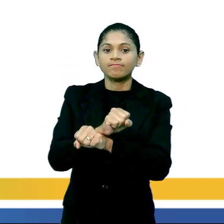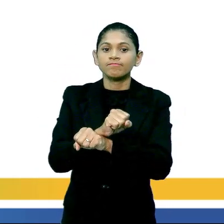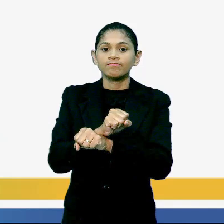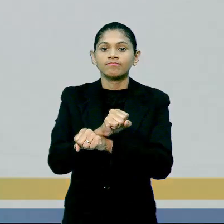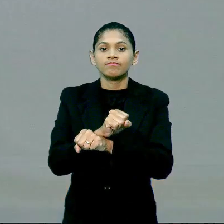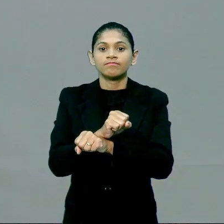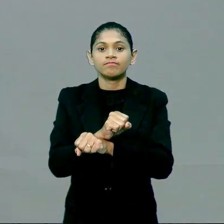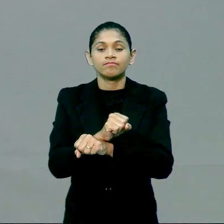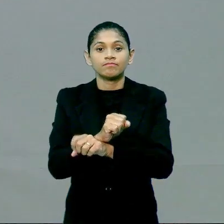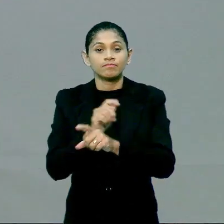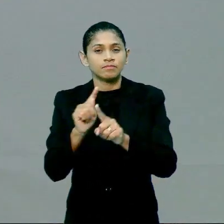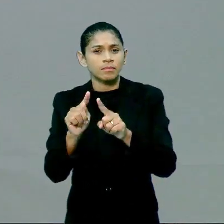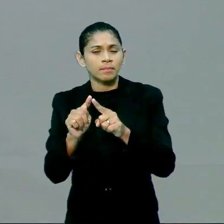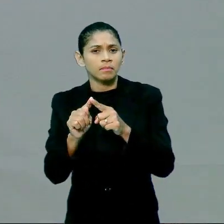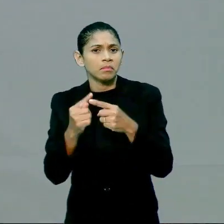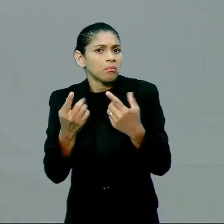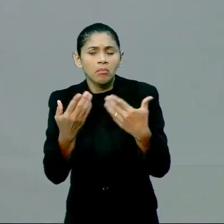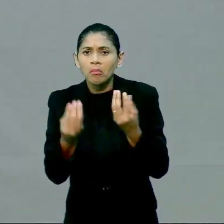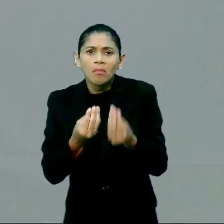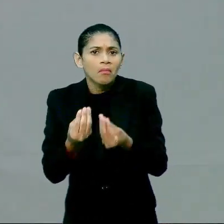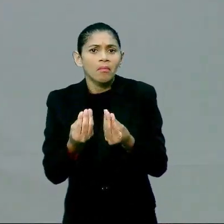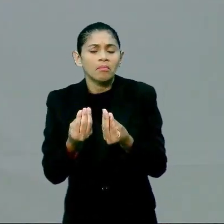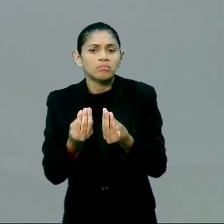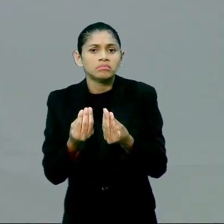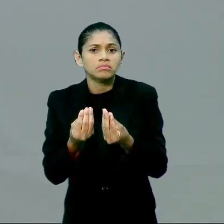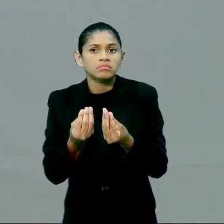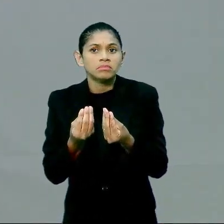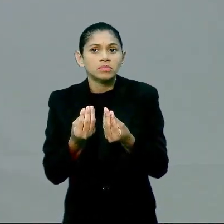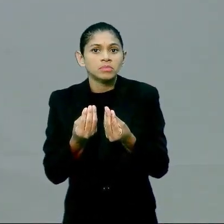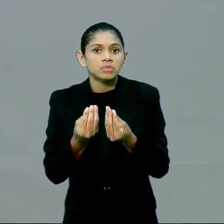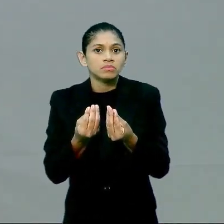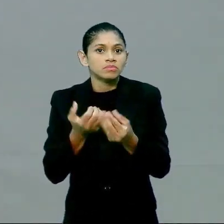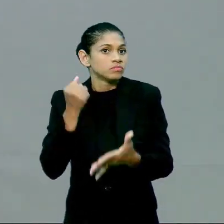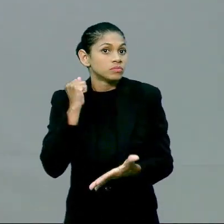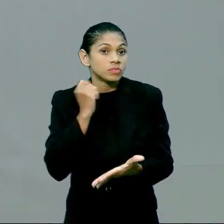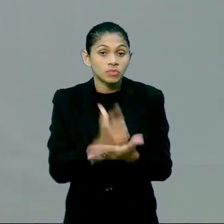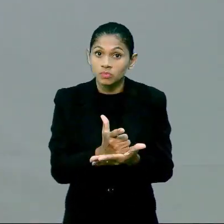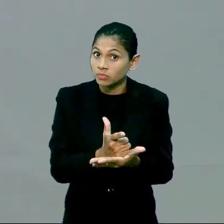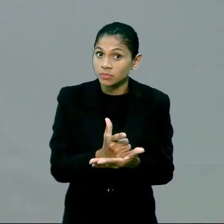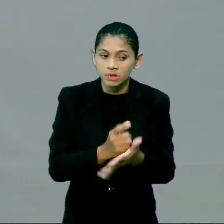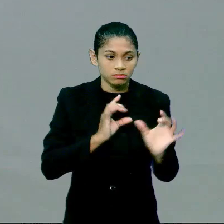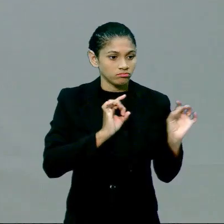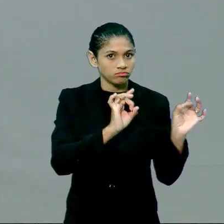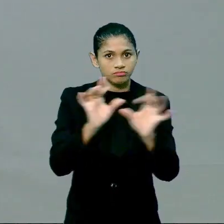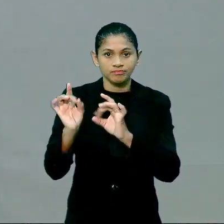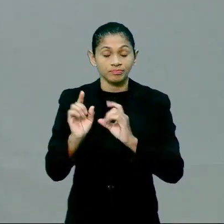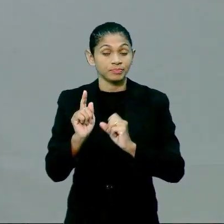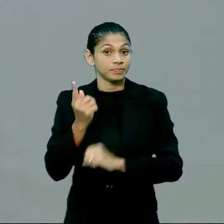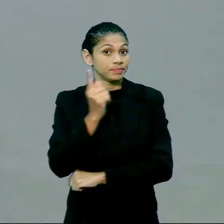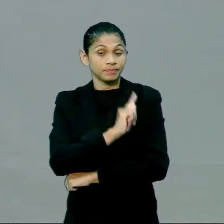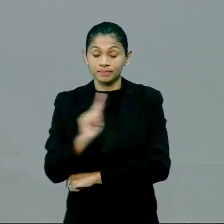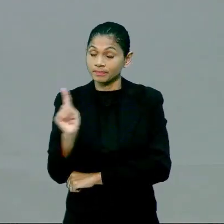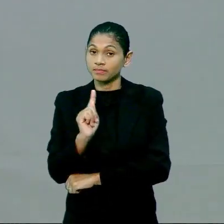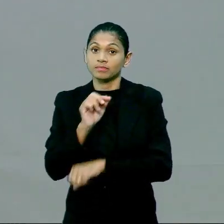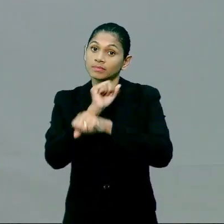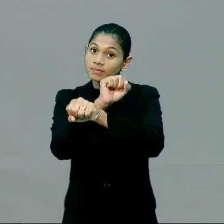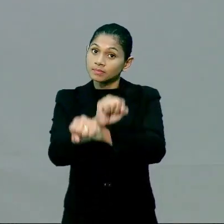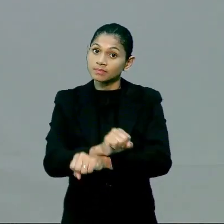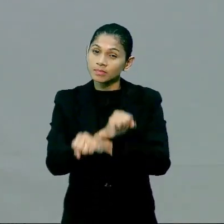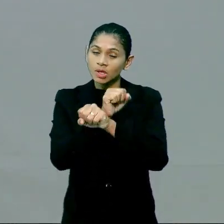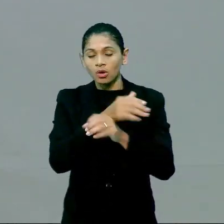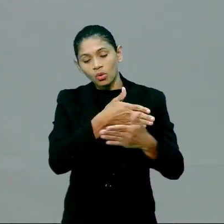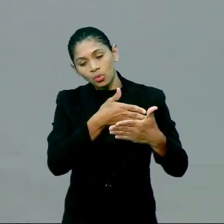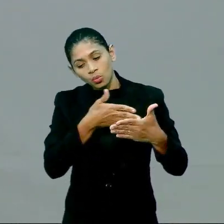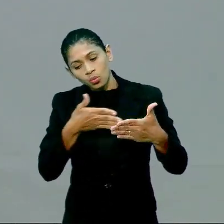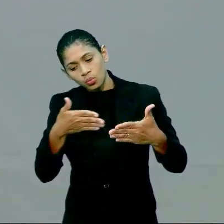não era... como assim? Não se compraria mais escravos, não se comercializaria mais escravos e ali, com o passar do